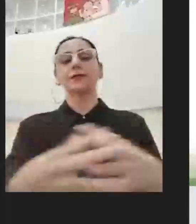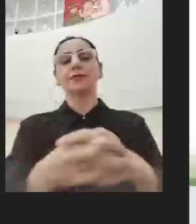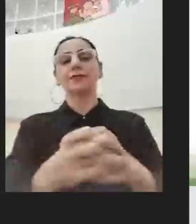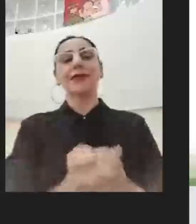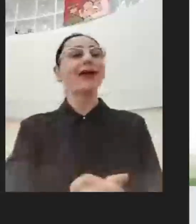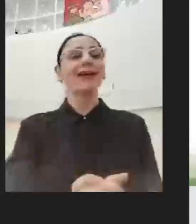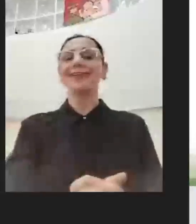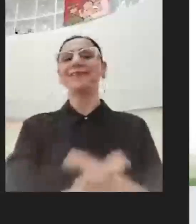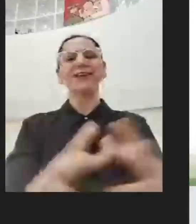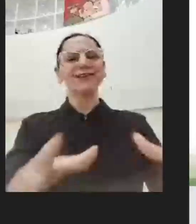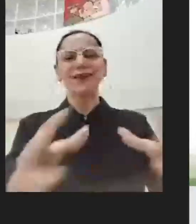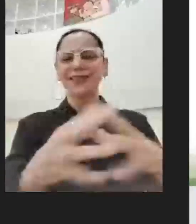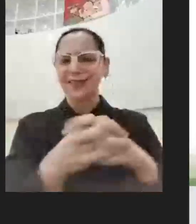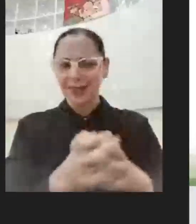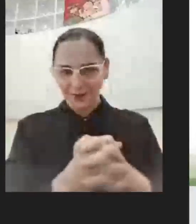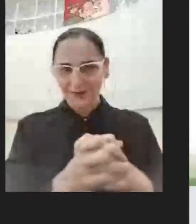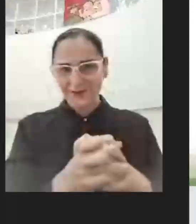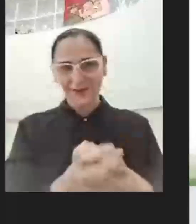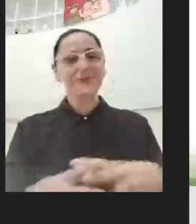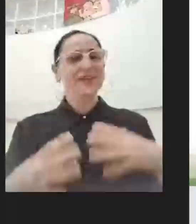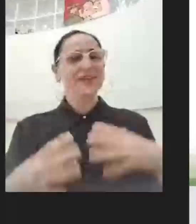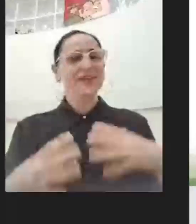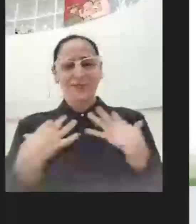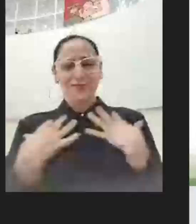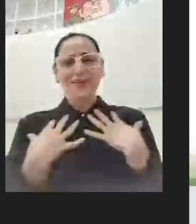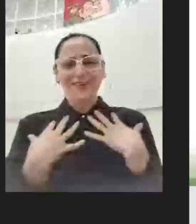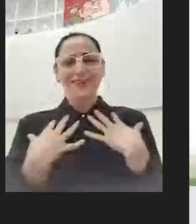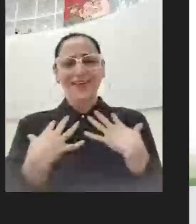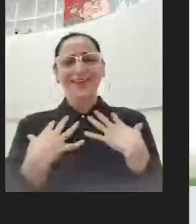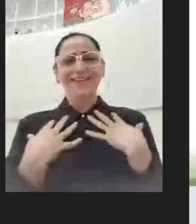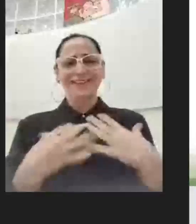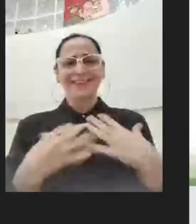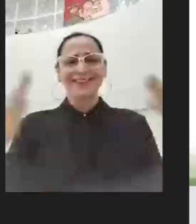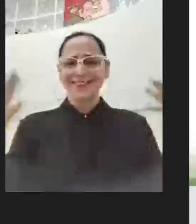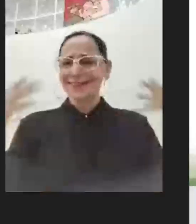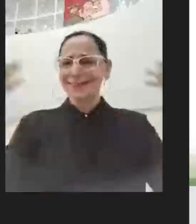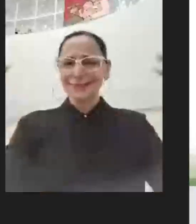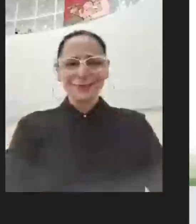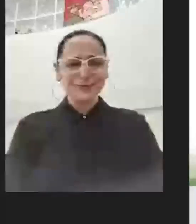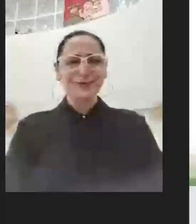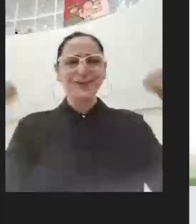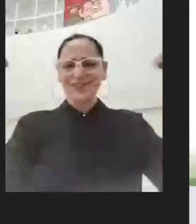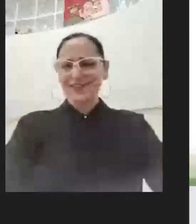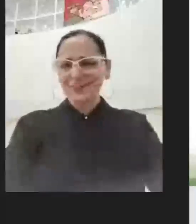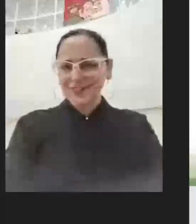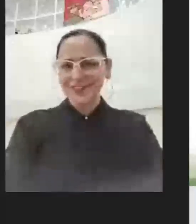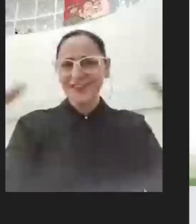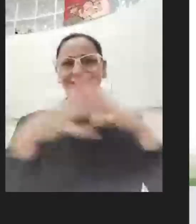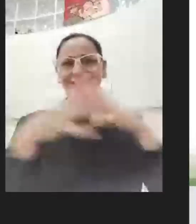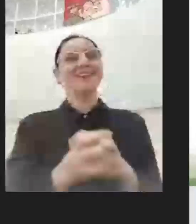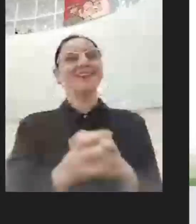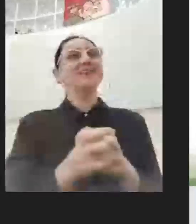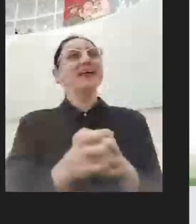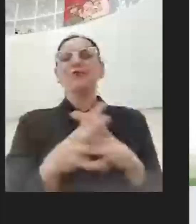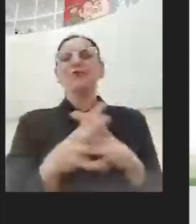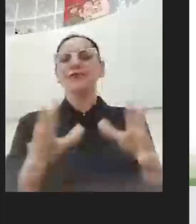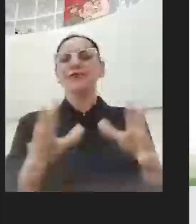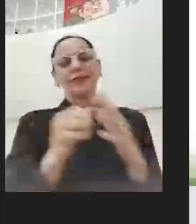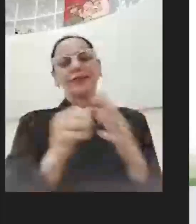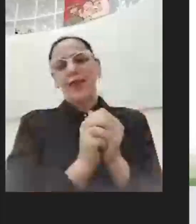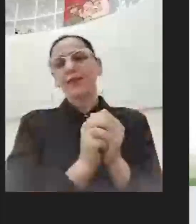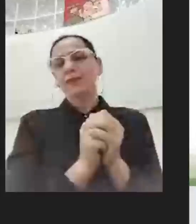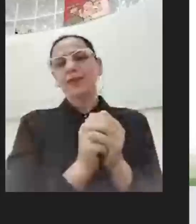na atenção básica à saúde, dizer, leite materno, olha só, eu estou aqui, né, no consultório, atendendo